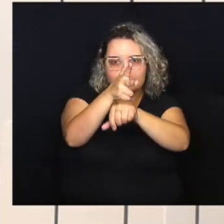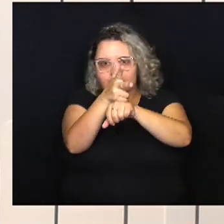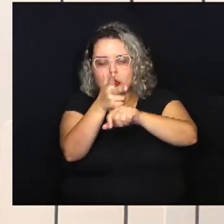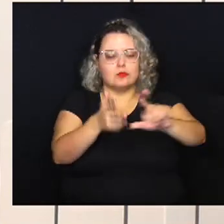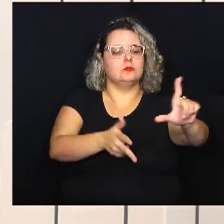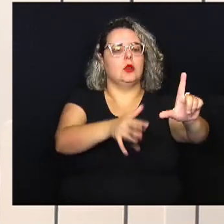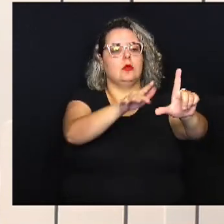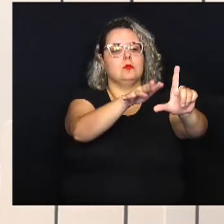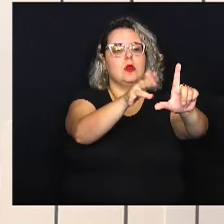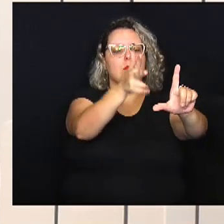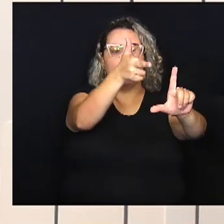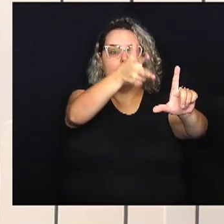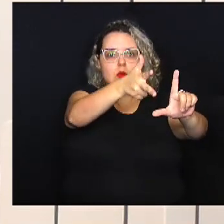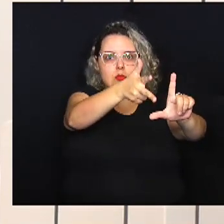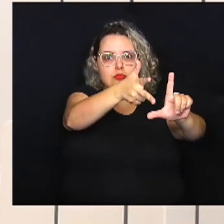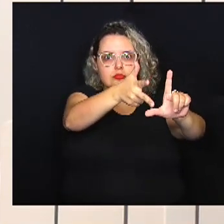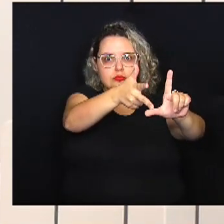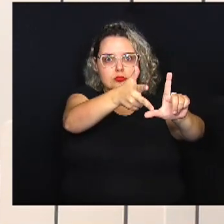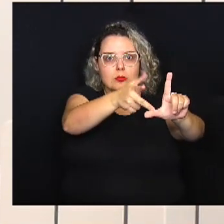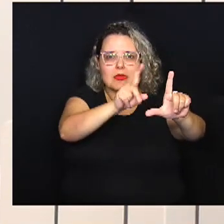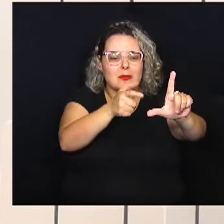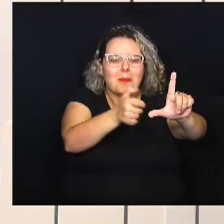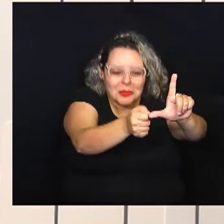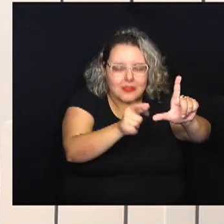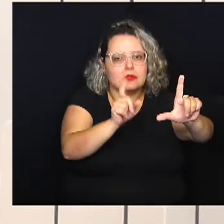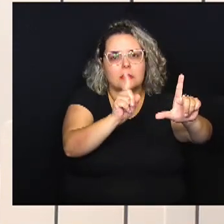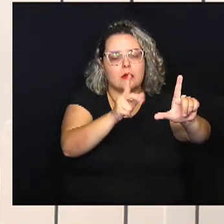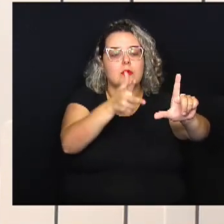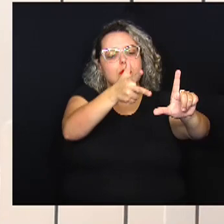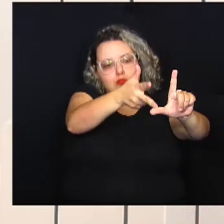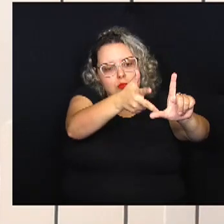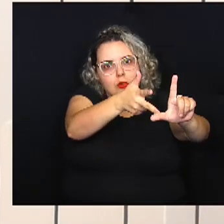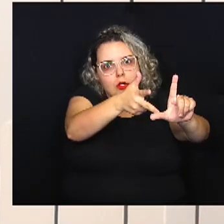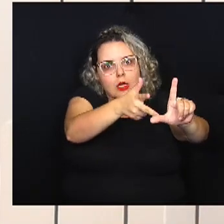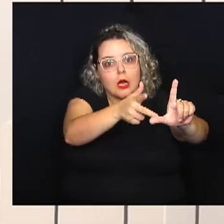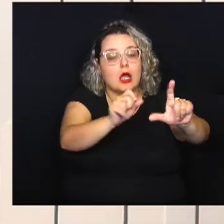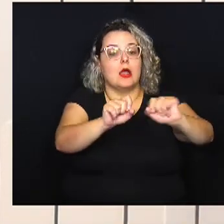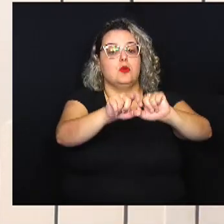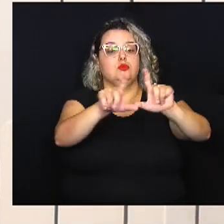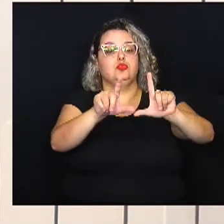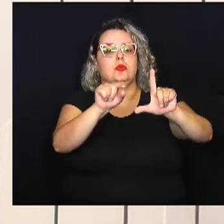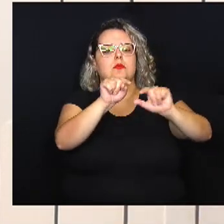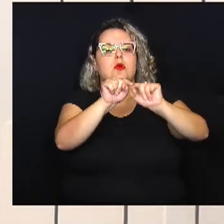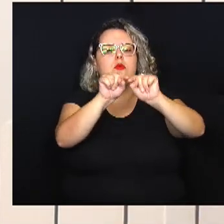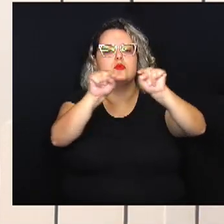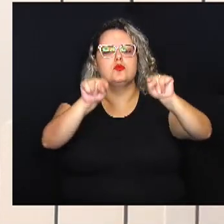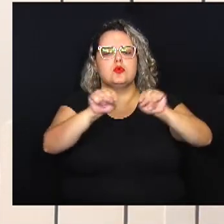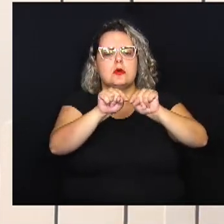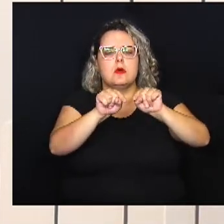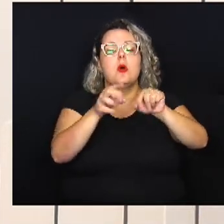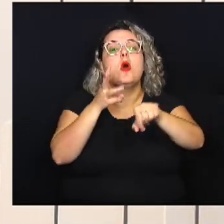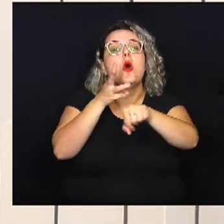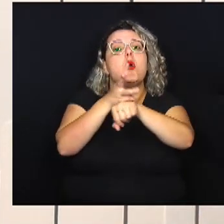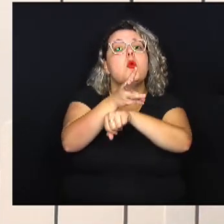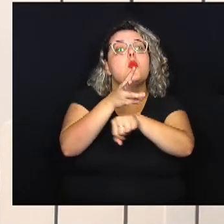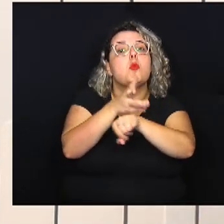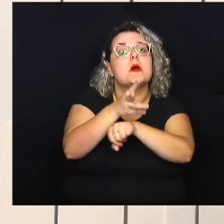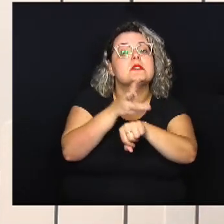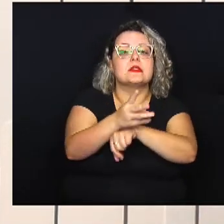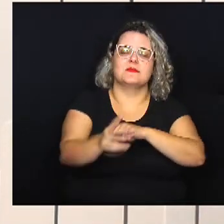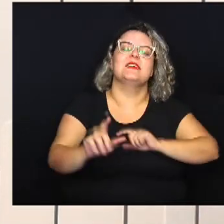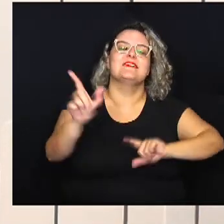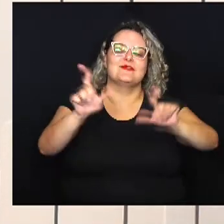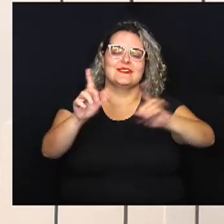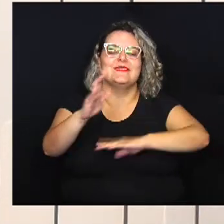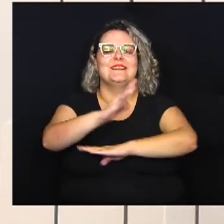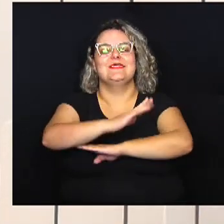aqui, ó, a câmera do seu celular para este QR Code, porque aí já aparece uma mensagem na tela do seu celular. O WhatsApp da